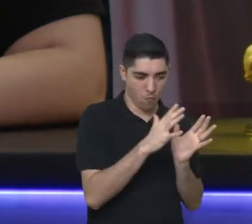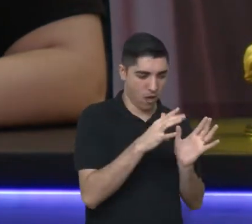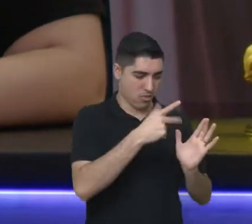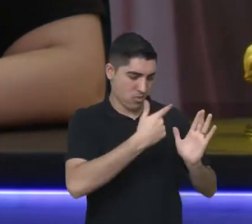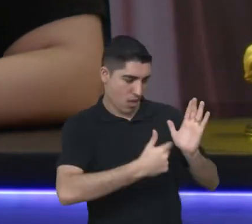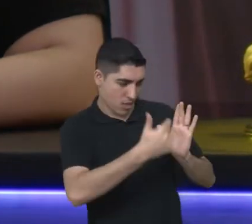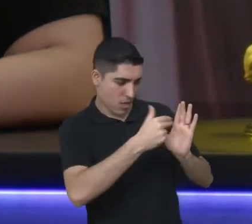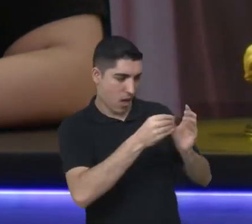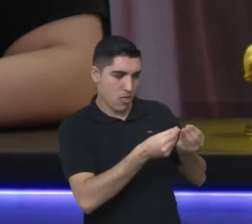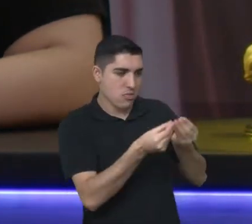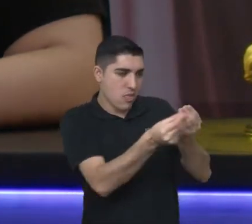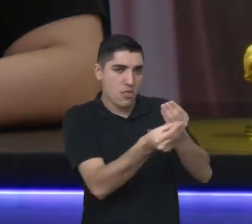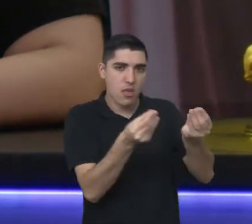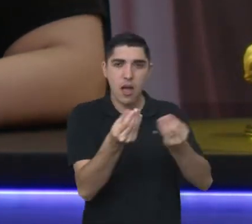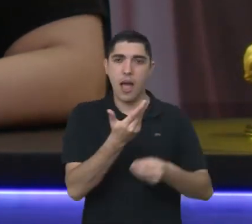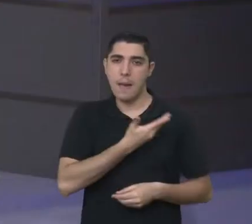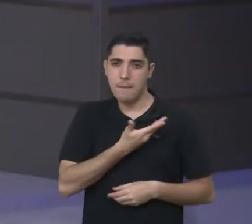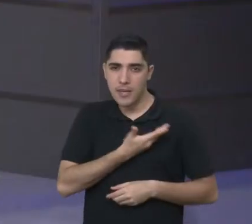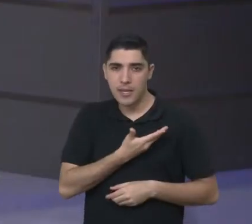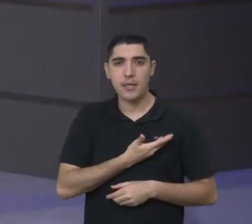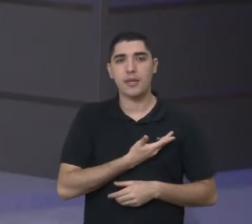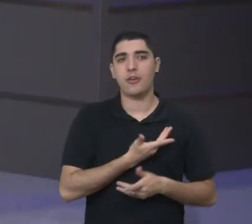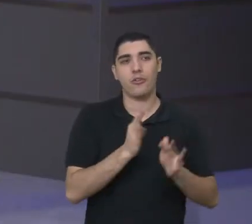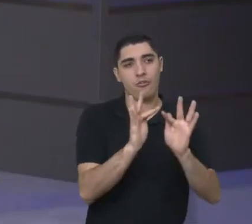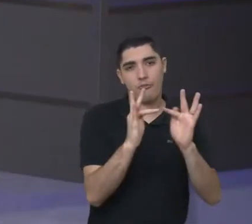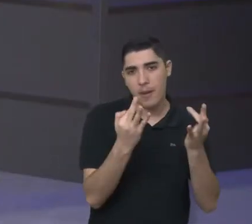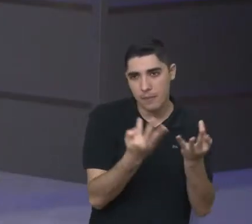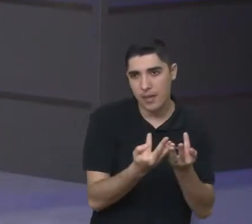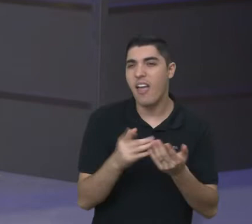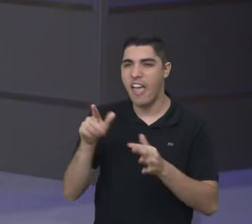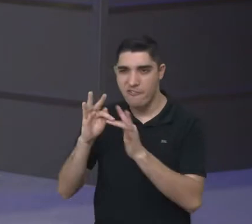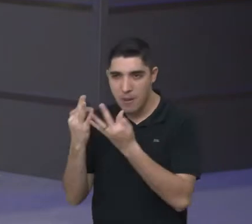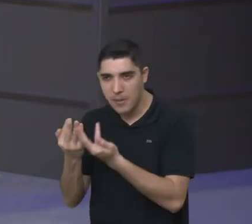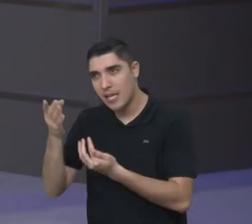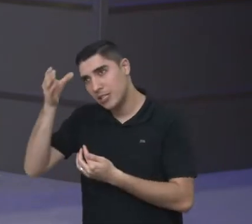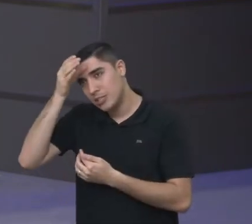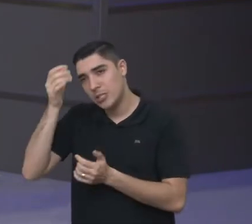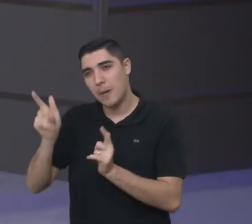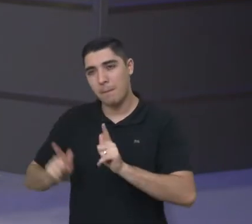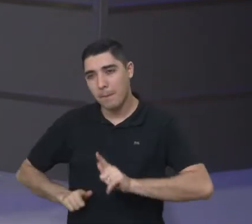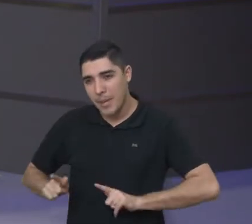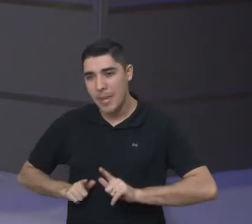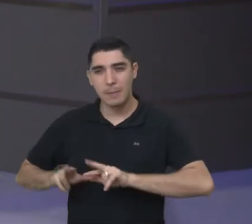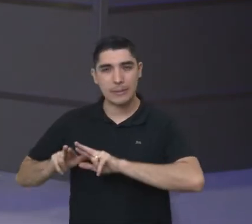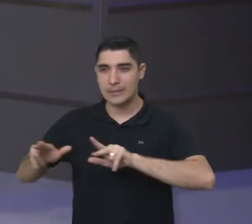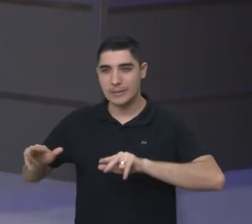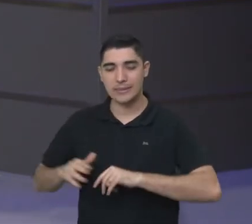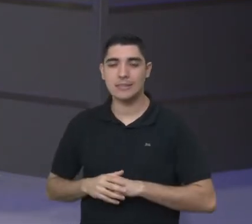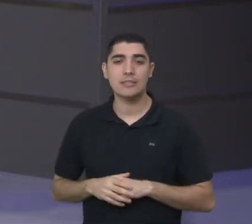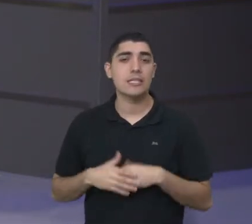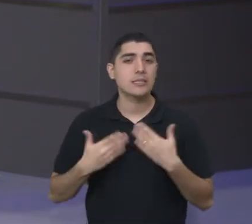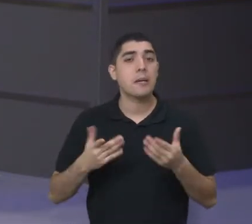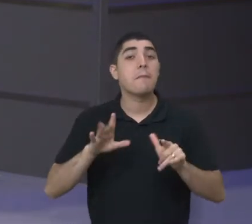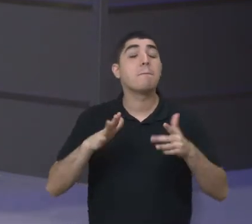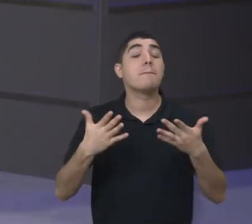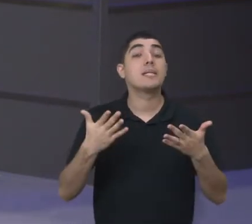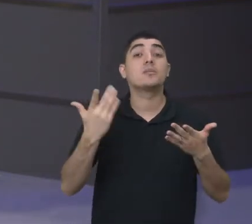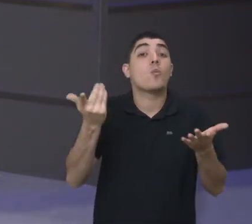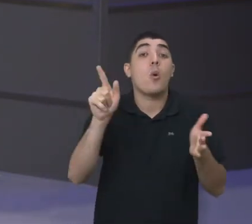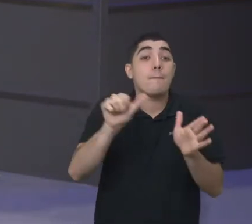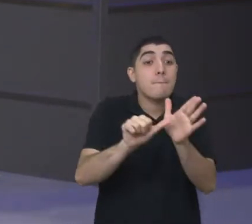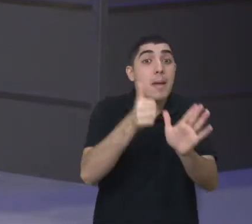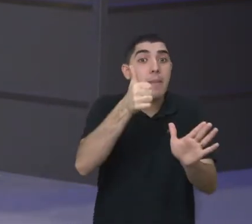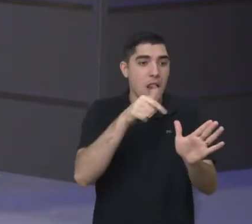amigos, dando pra familiares, tio, primos. Tios, enfim. Qual foi a sua